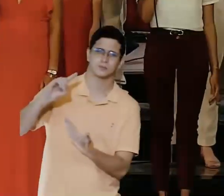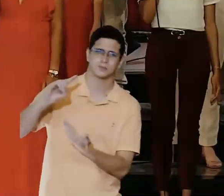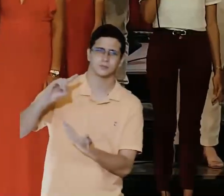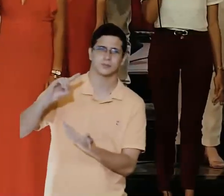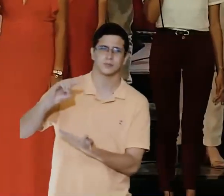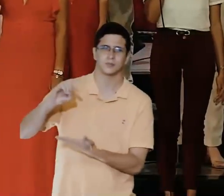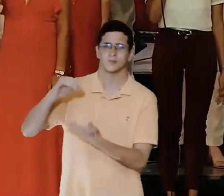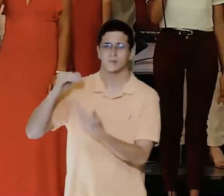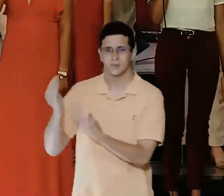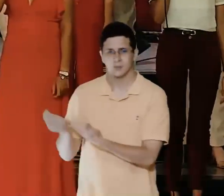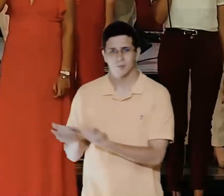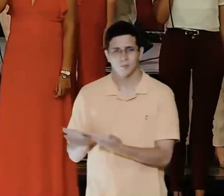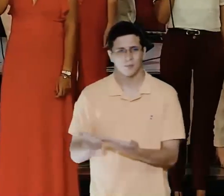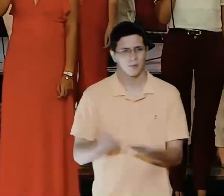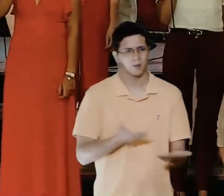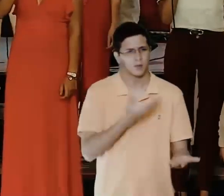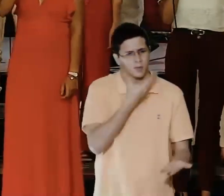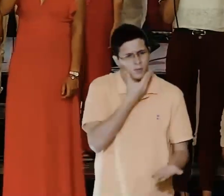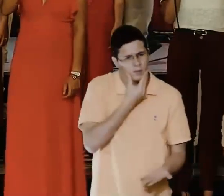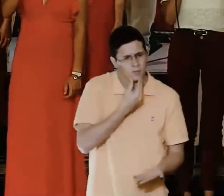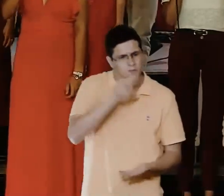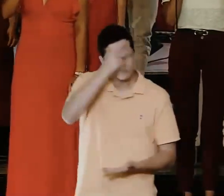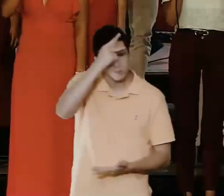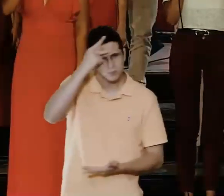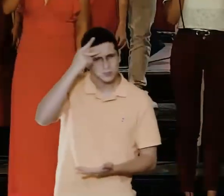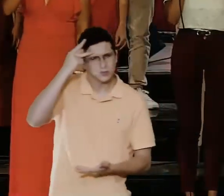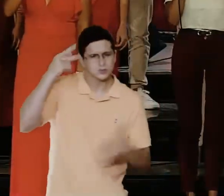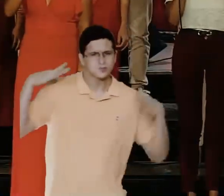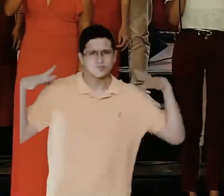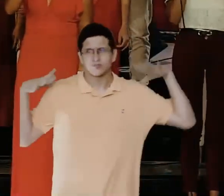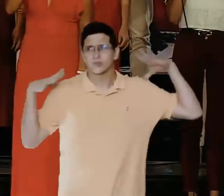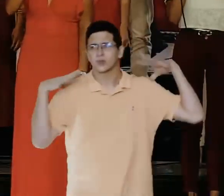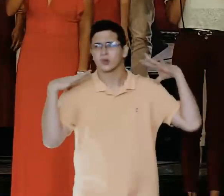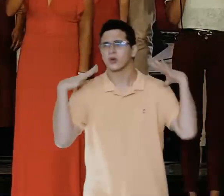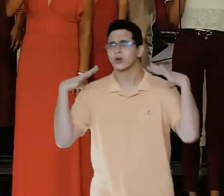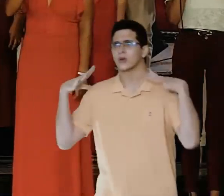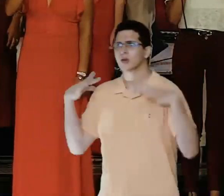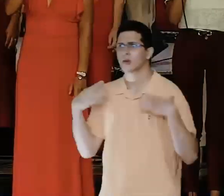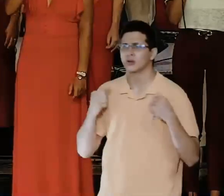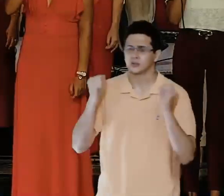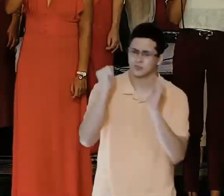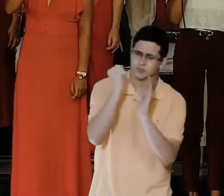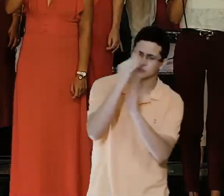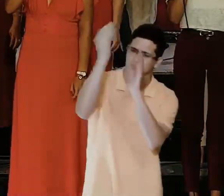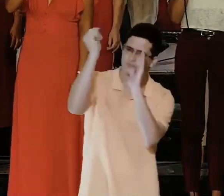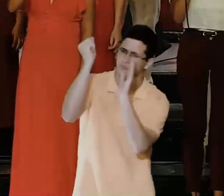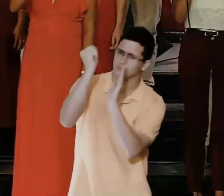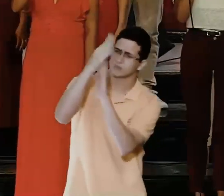Oh.